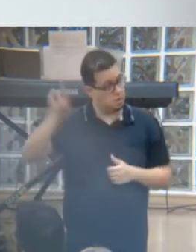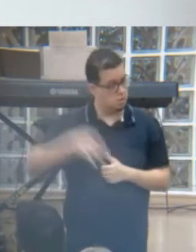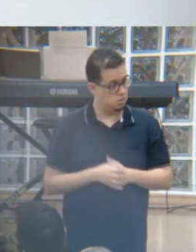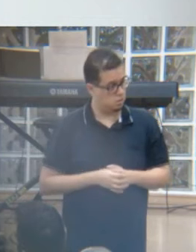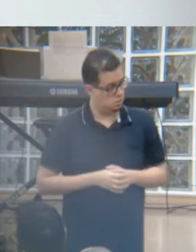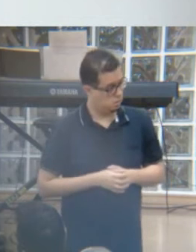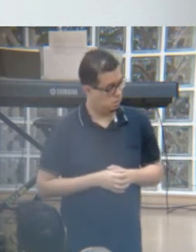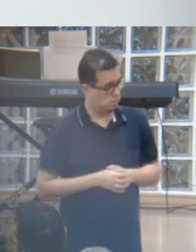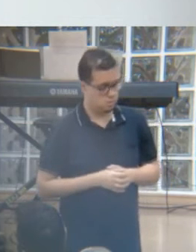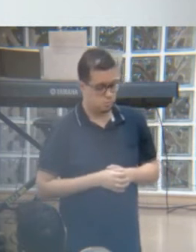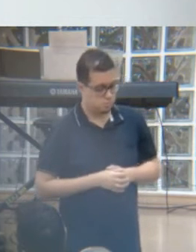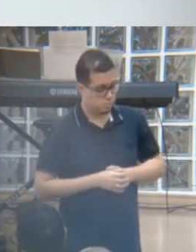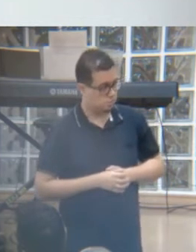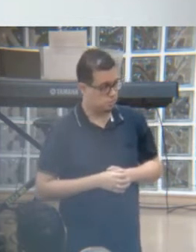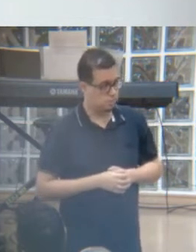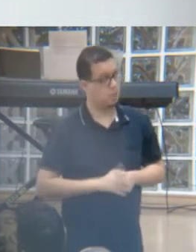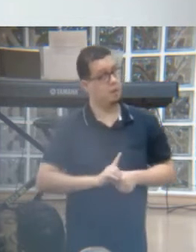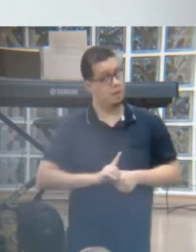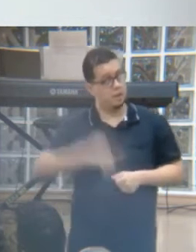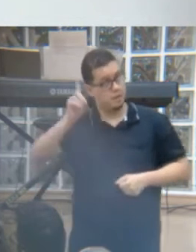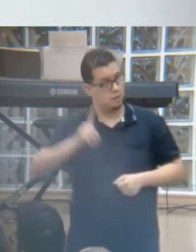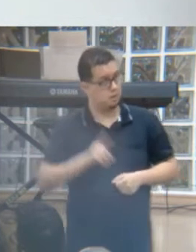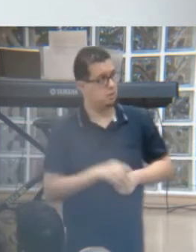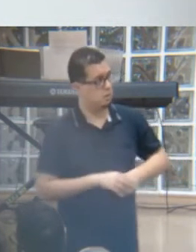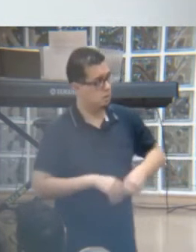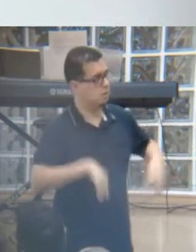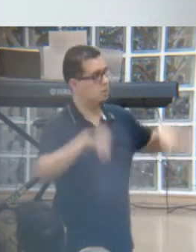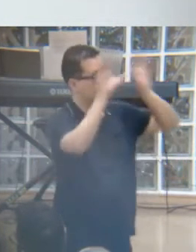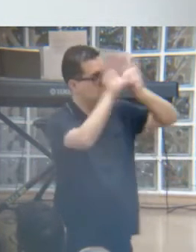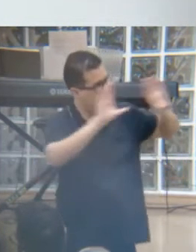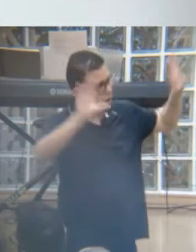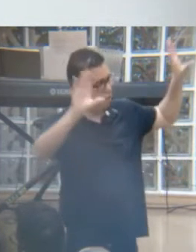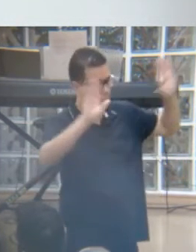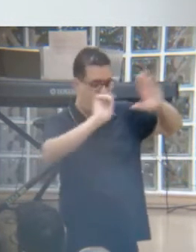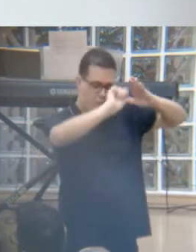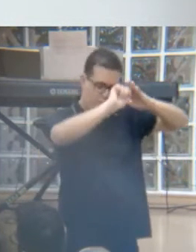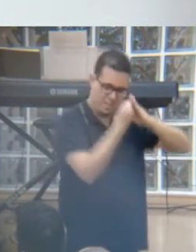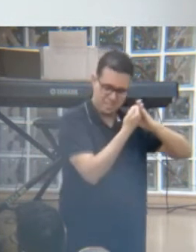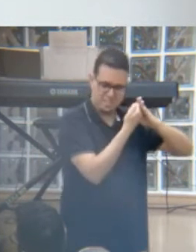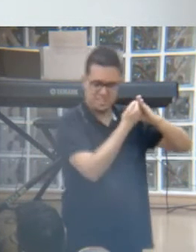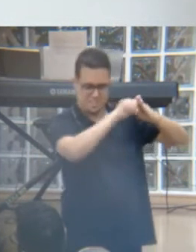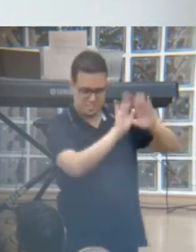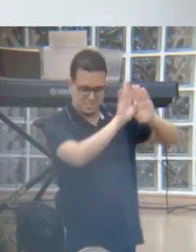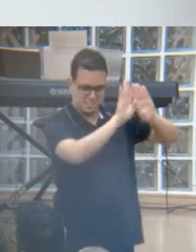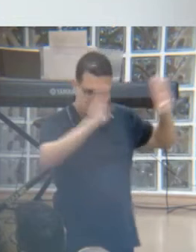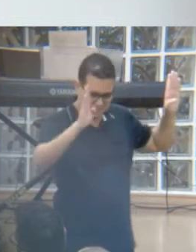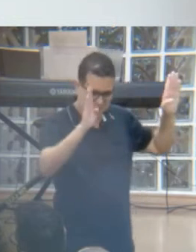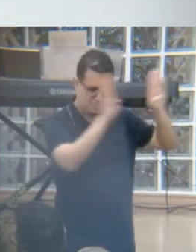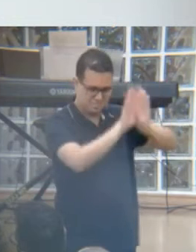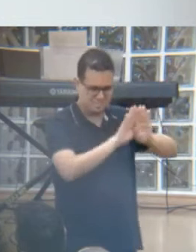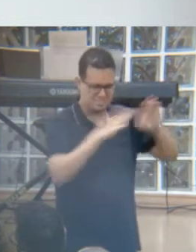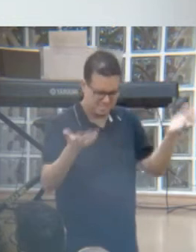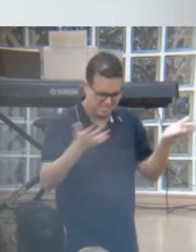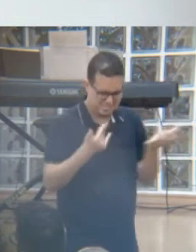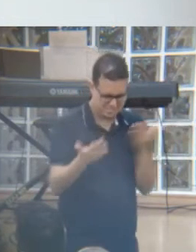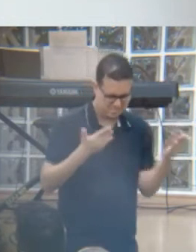que abre ou fecha as comportas do céu para abençoar o seu povo. E vocês